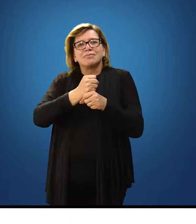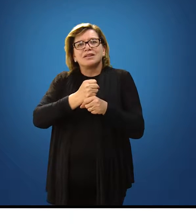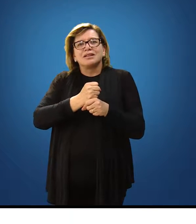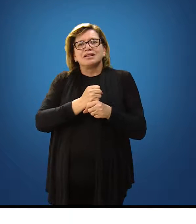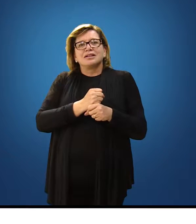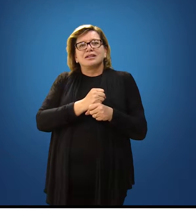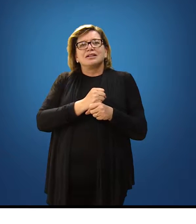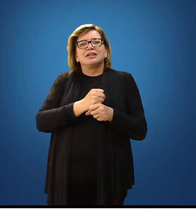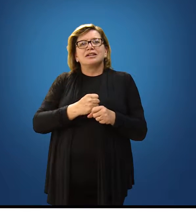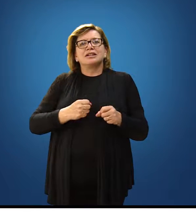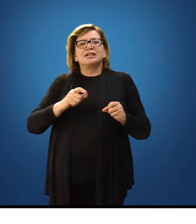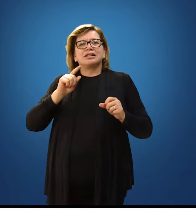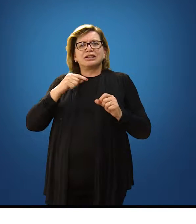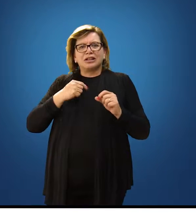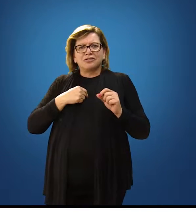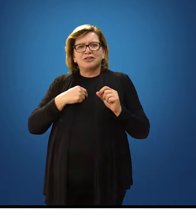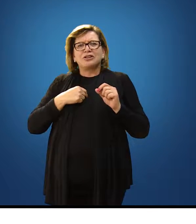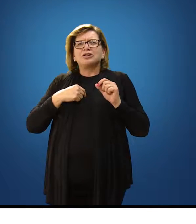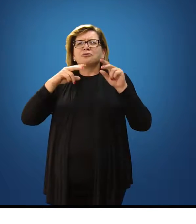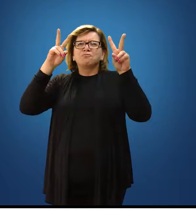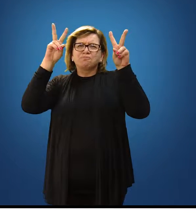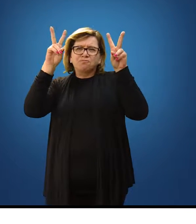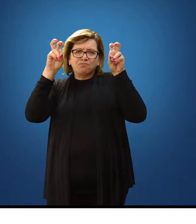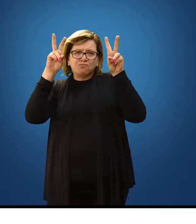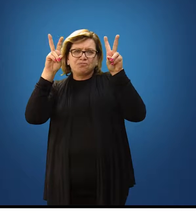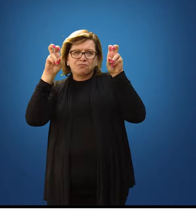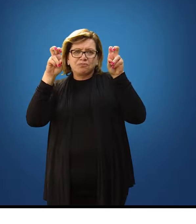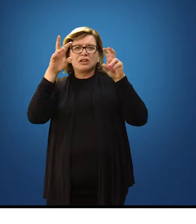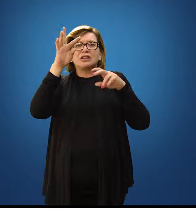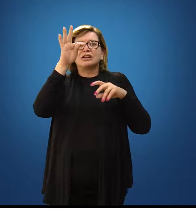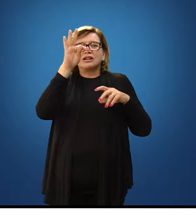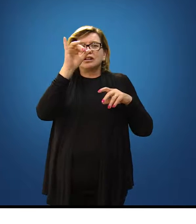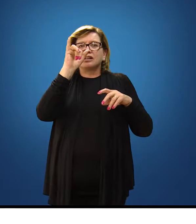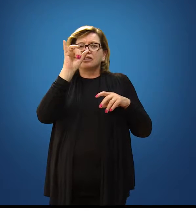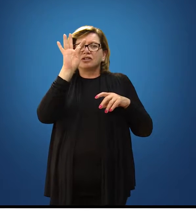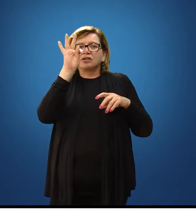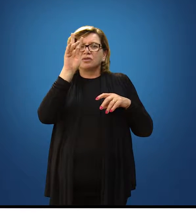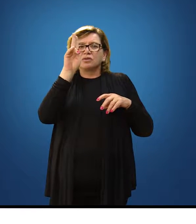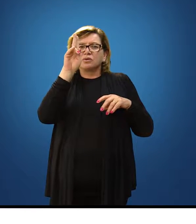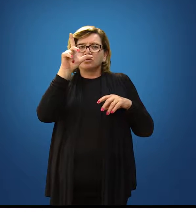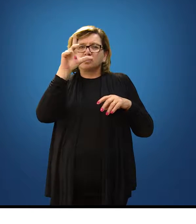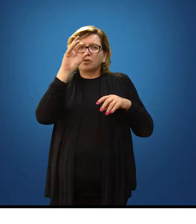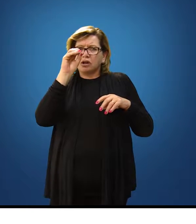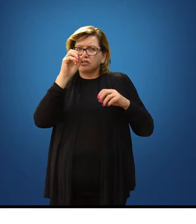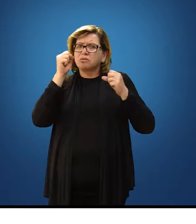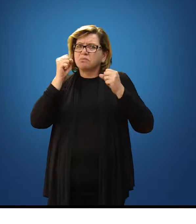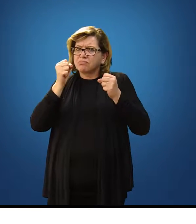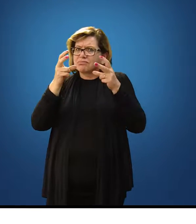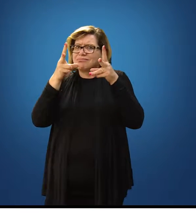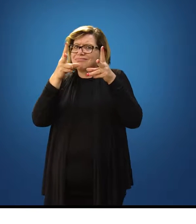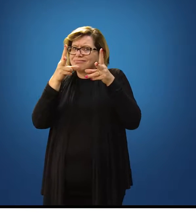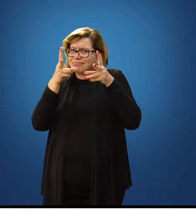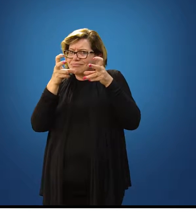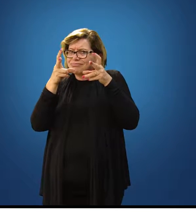E aí, diante desse título, a gente já pode ter uma